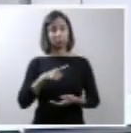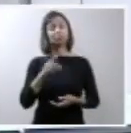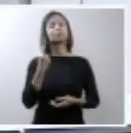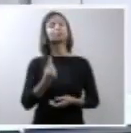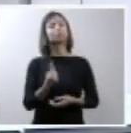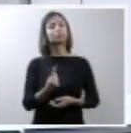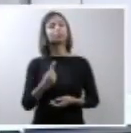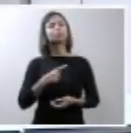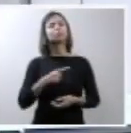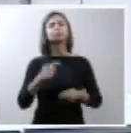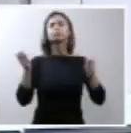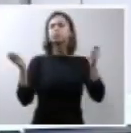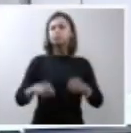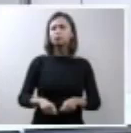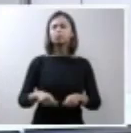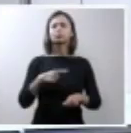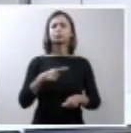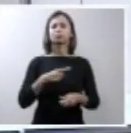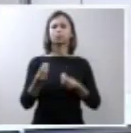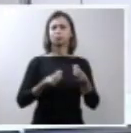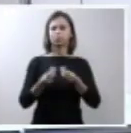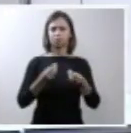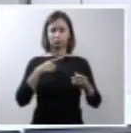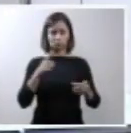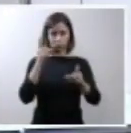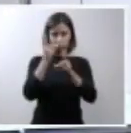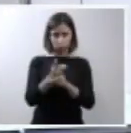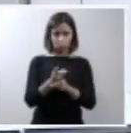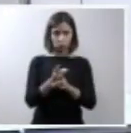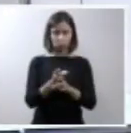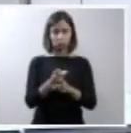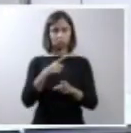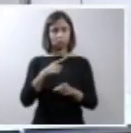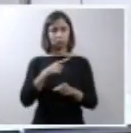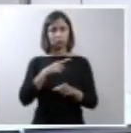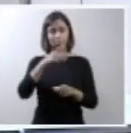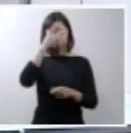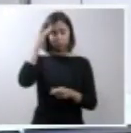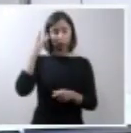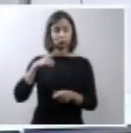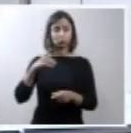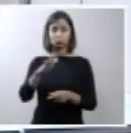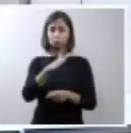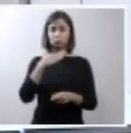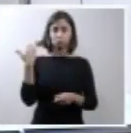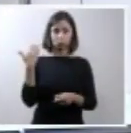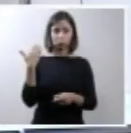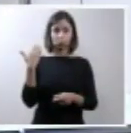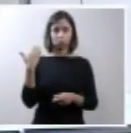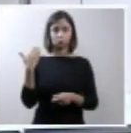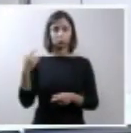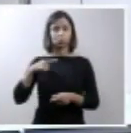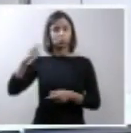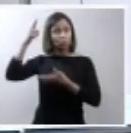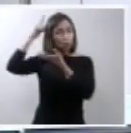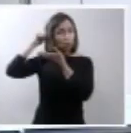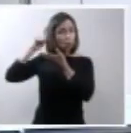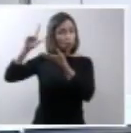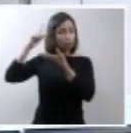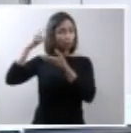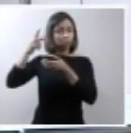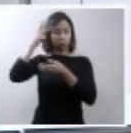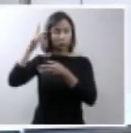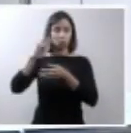quando mesmo persistindo algumas funções vitais é diagnosticado o falecimento daquela pessoa